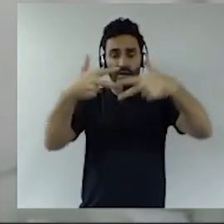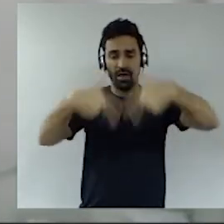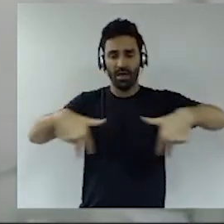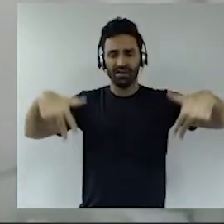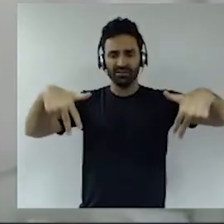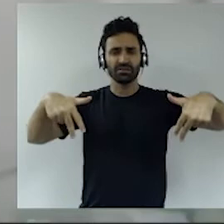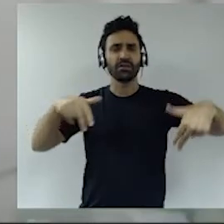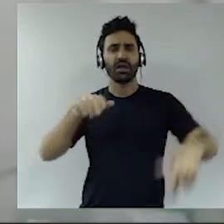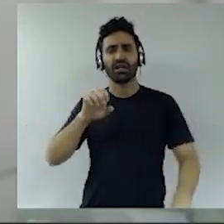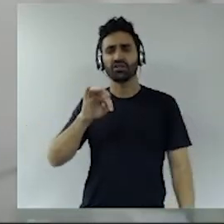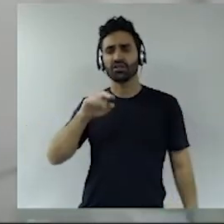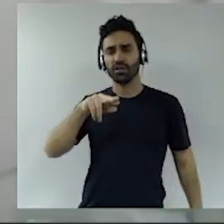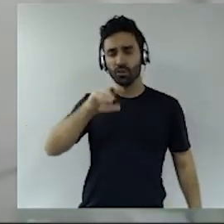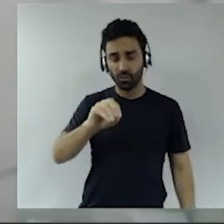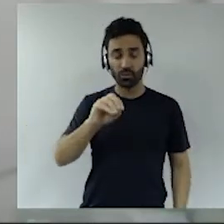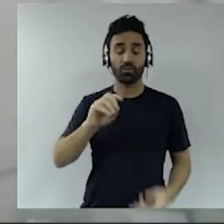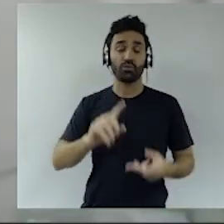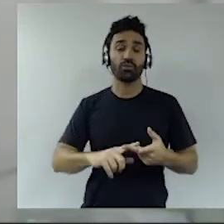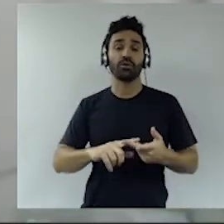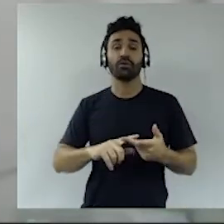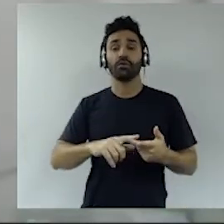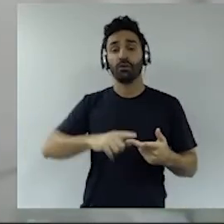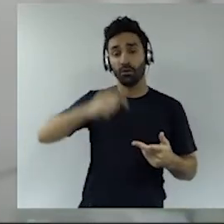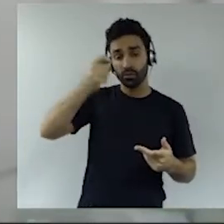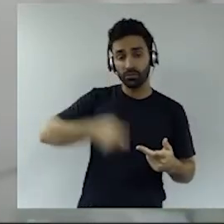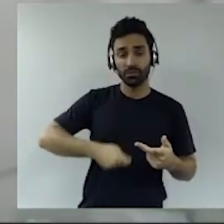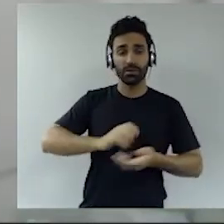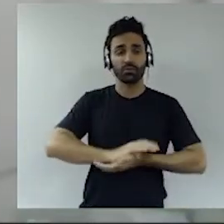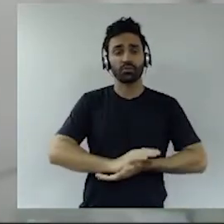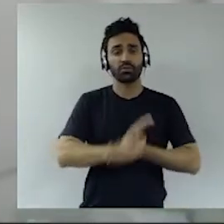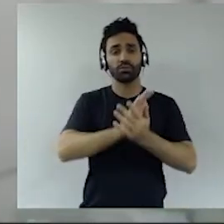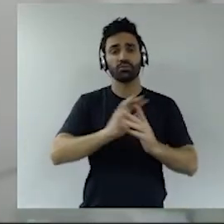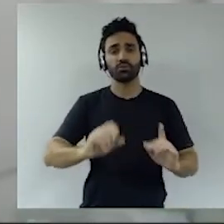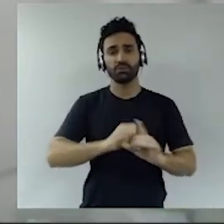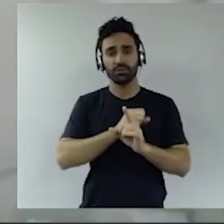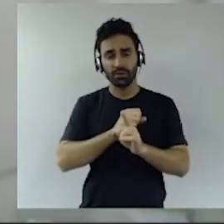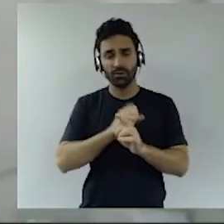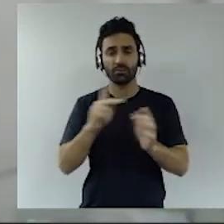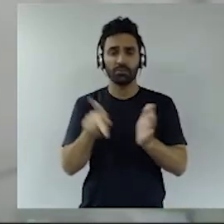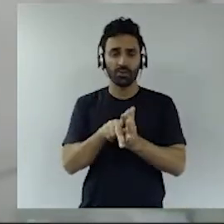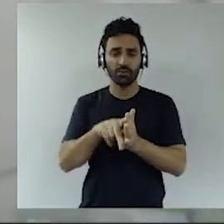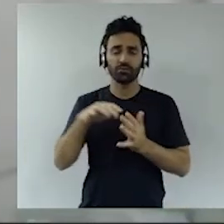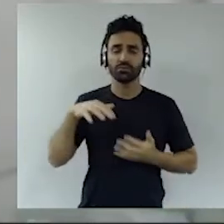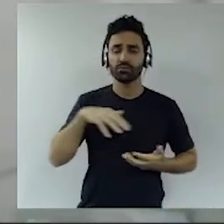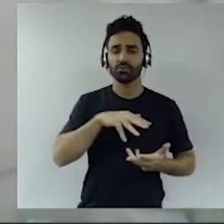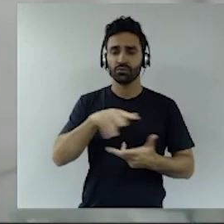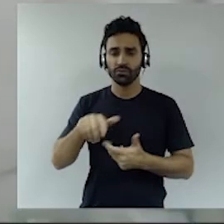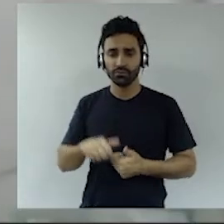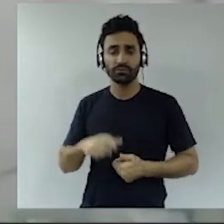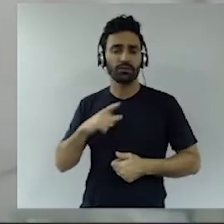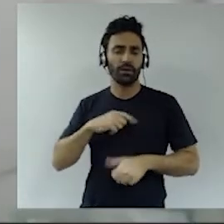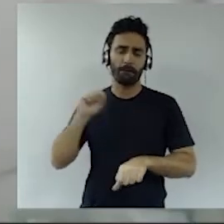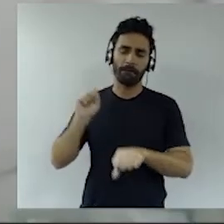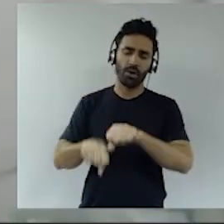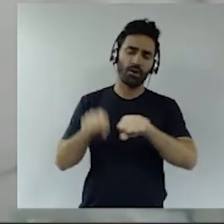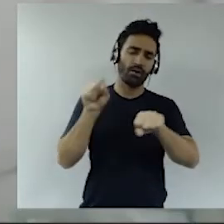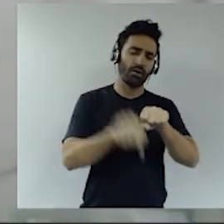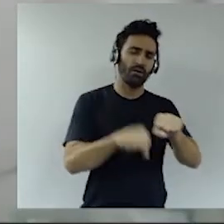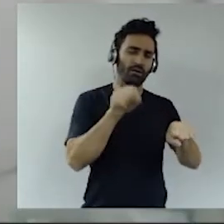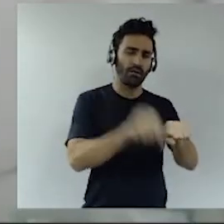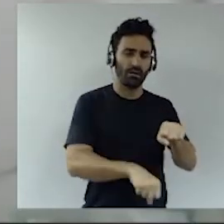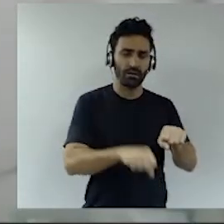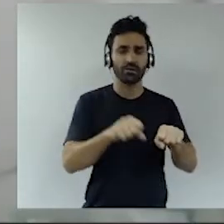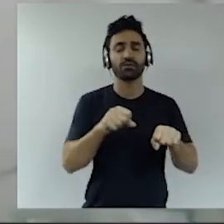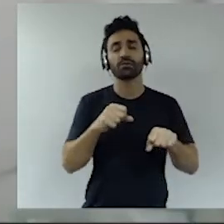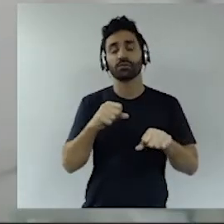regimes autoritários, a exclusão social da periferia global, os genocídios e até mesmo